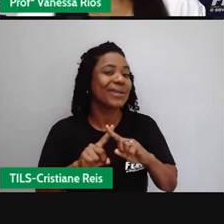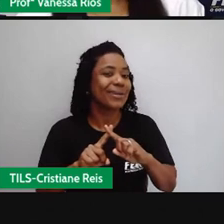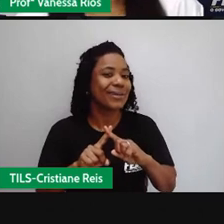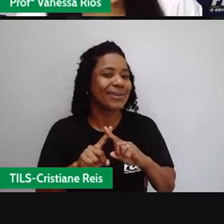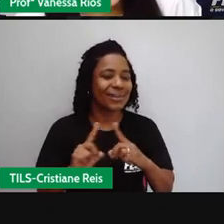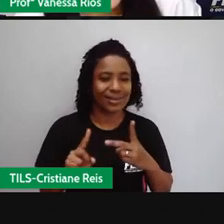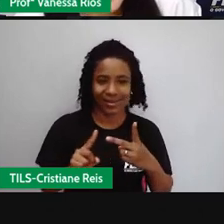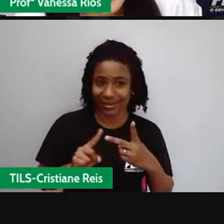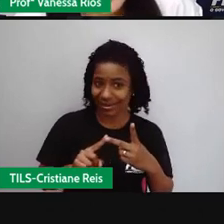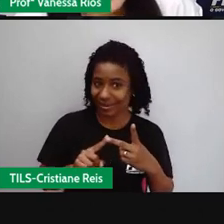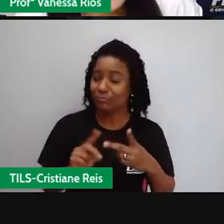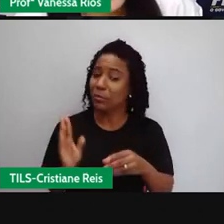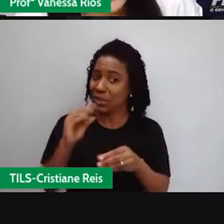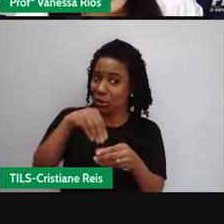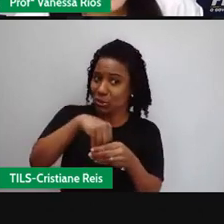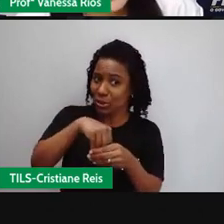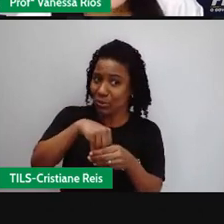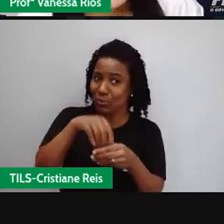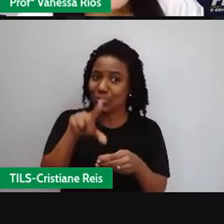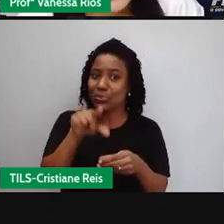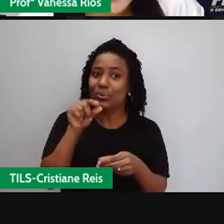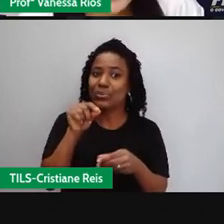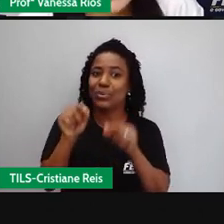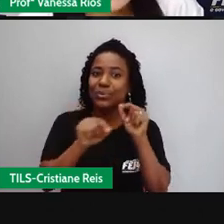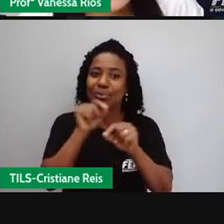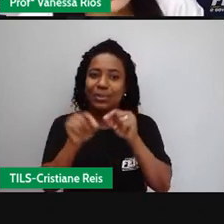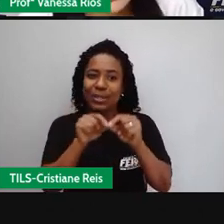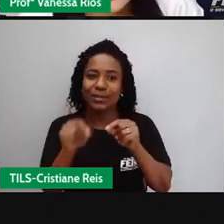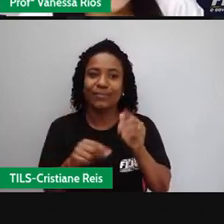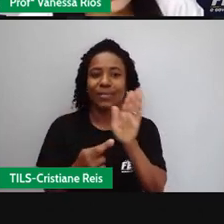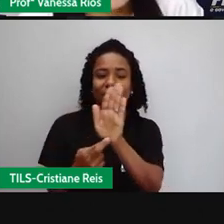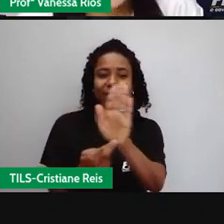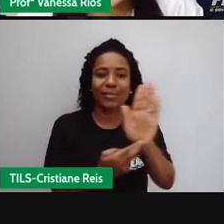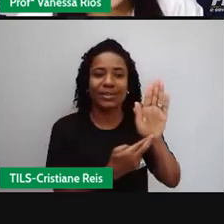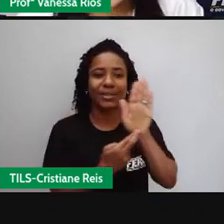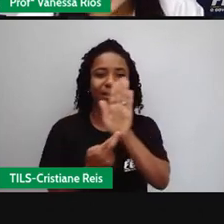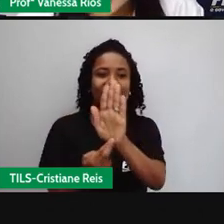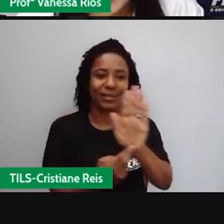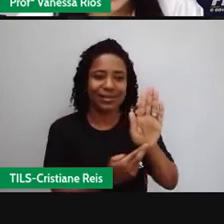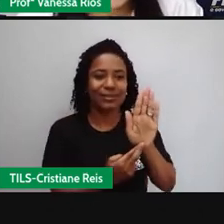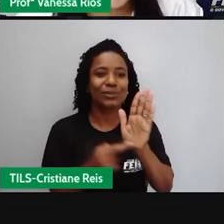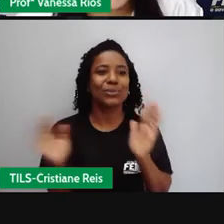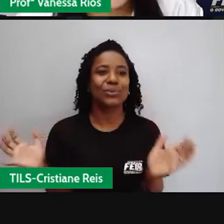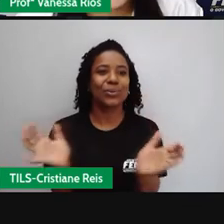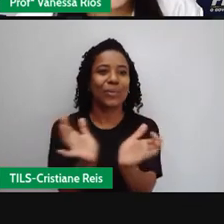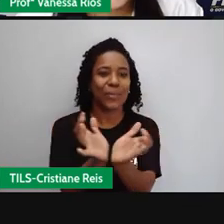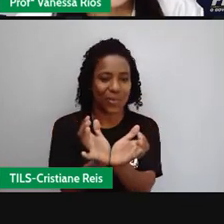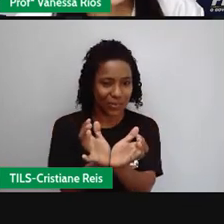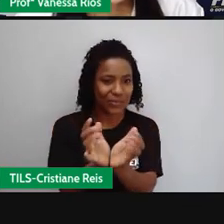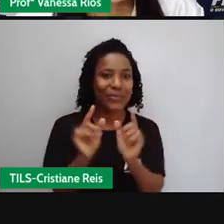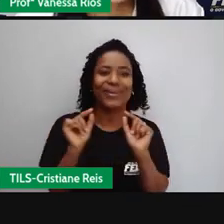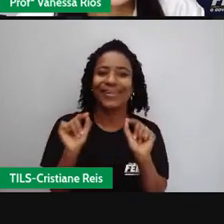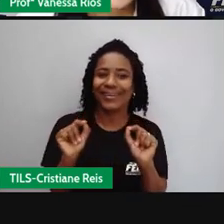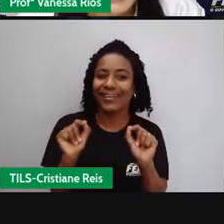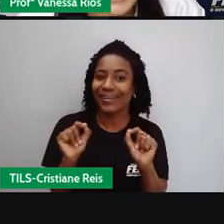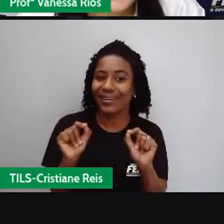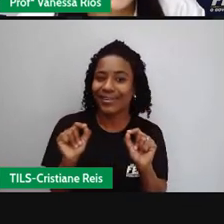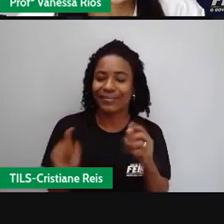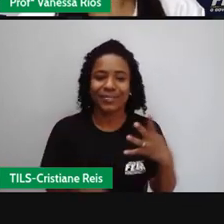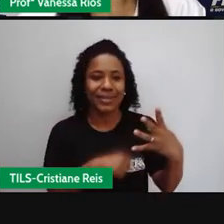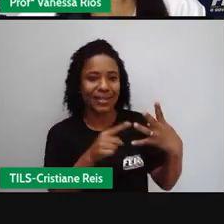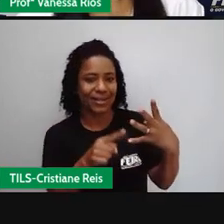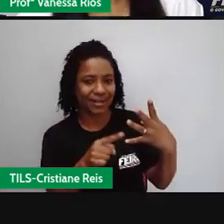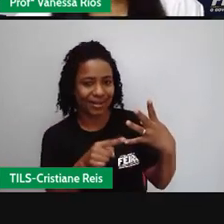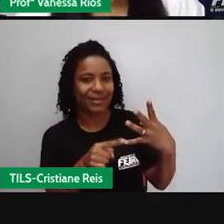que é uma eleição? Quem são os representantes do povo eleitos pelo voto? O que você